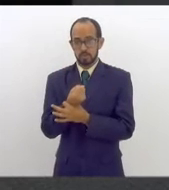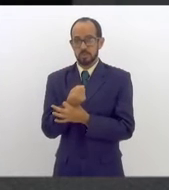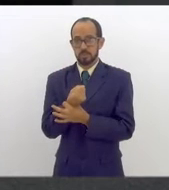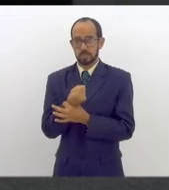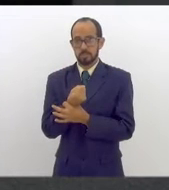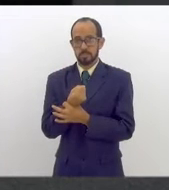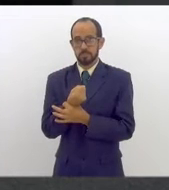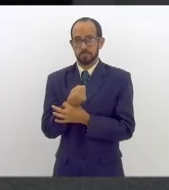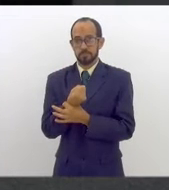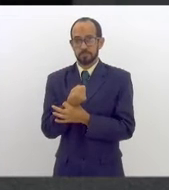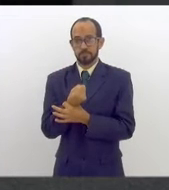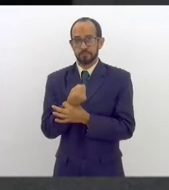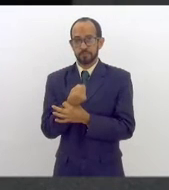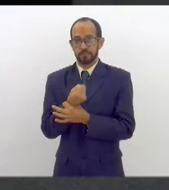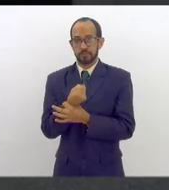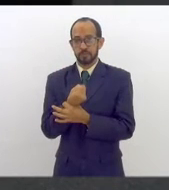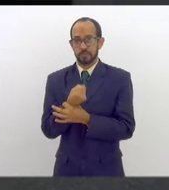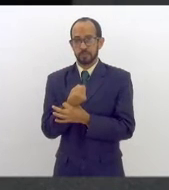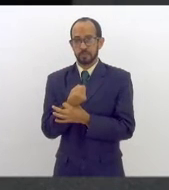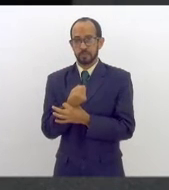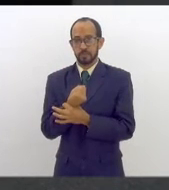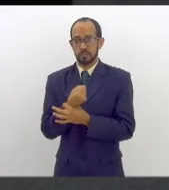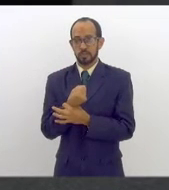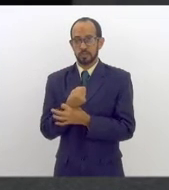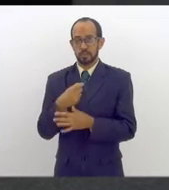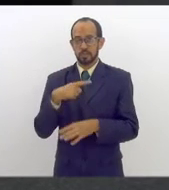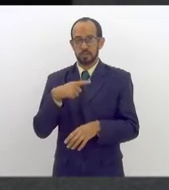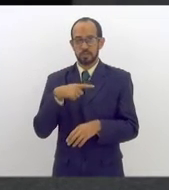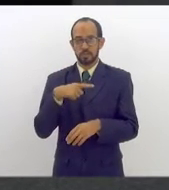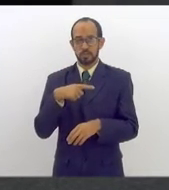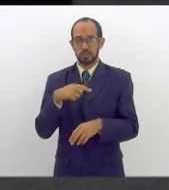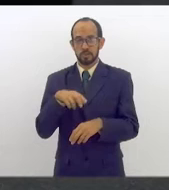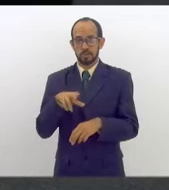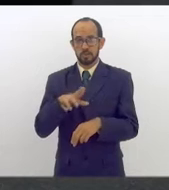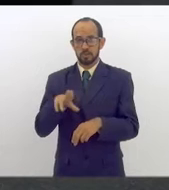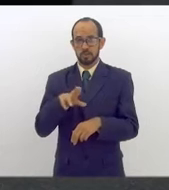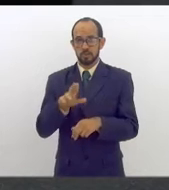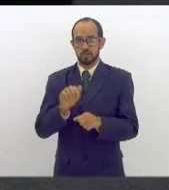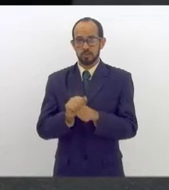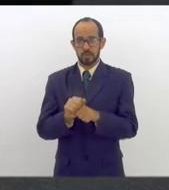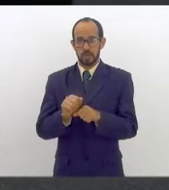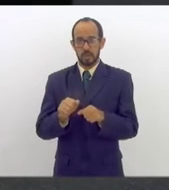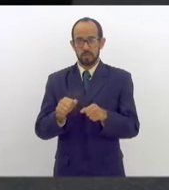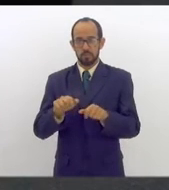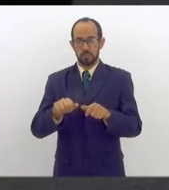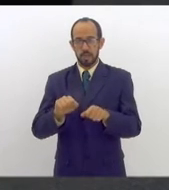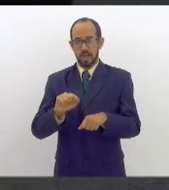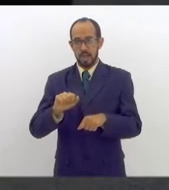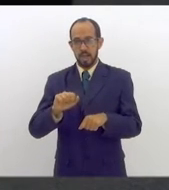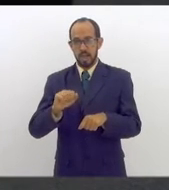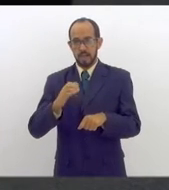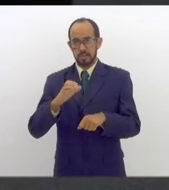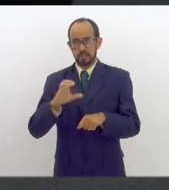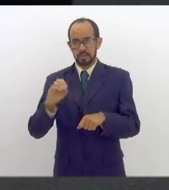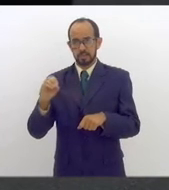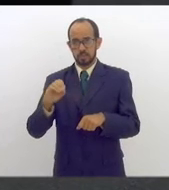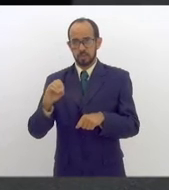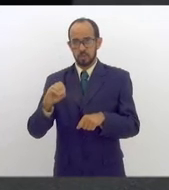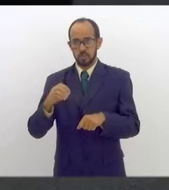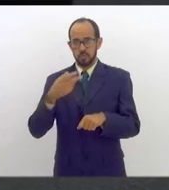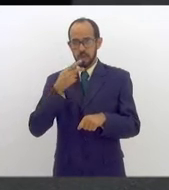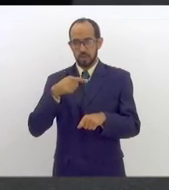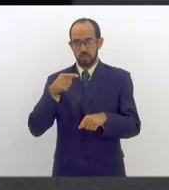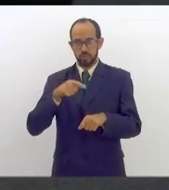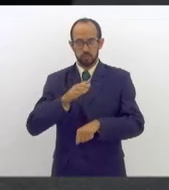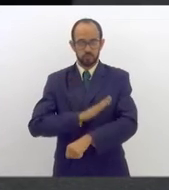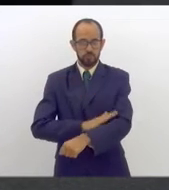tenha utilizado a ferramenta da ação de inconstitucionalidade, alegando vício de iniciativa,